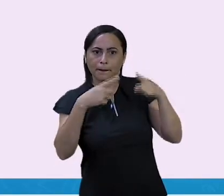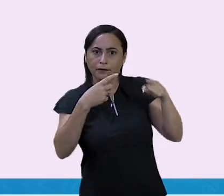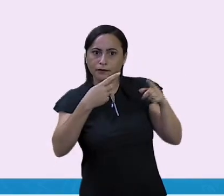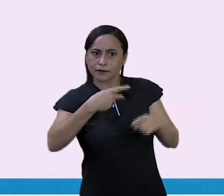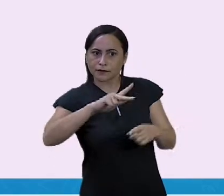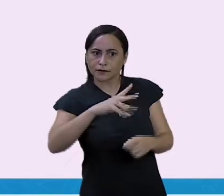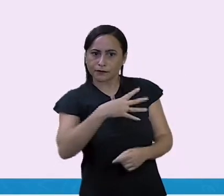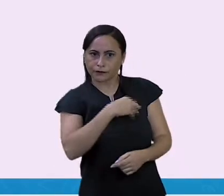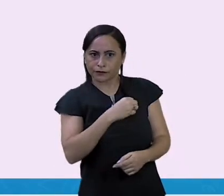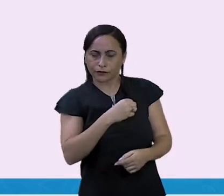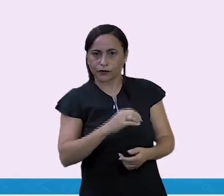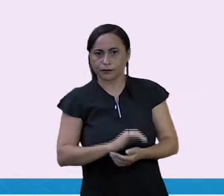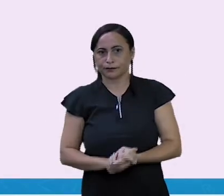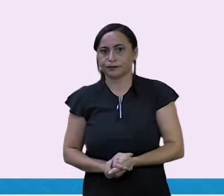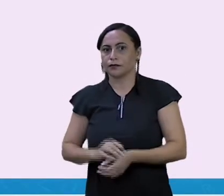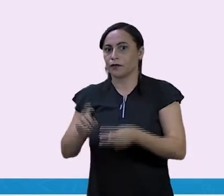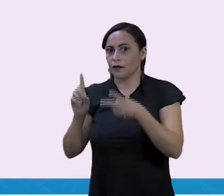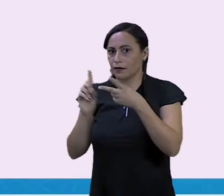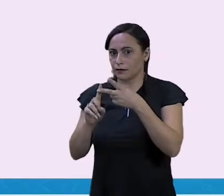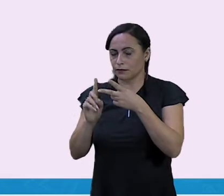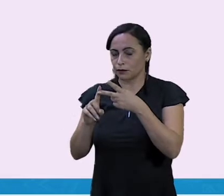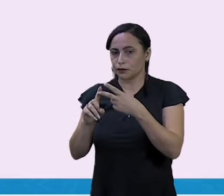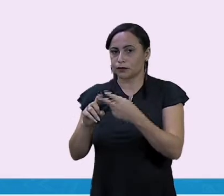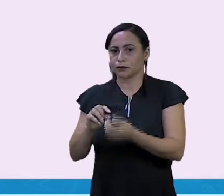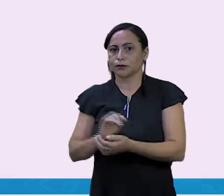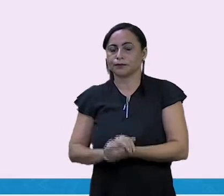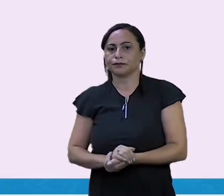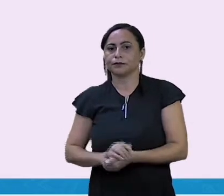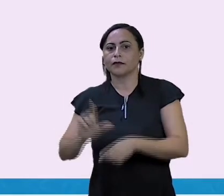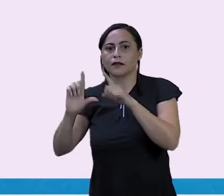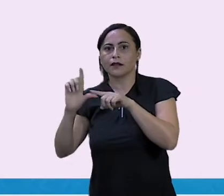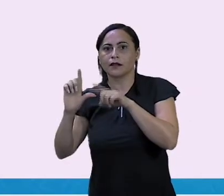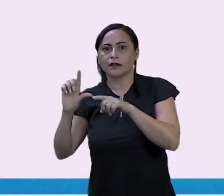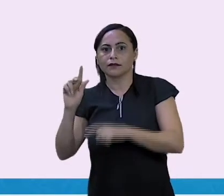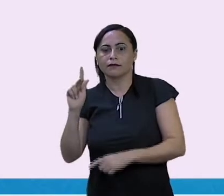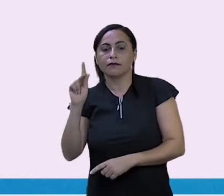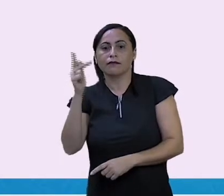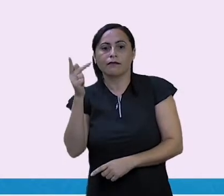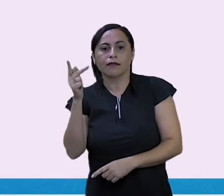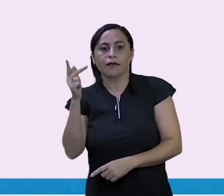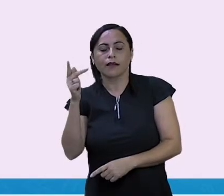exemplo, a letra H é a 8ª em